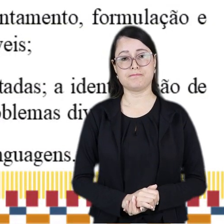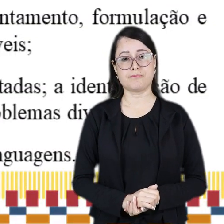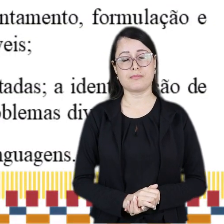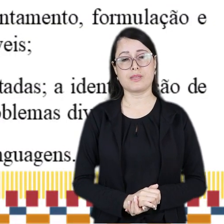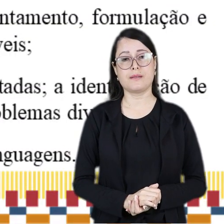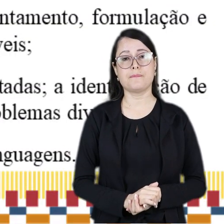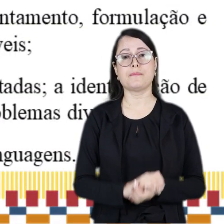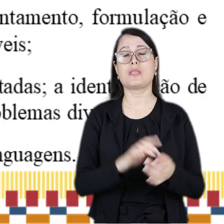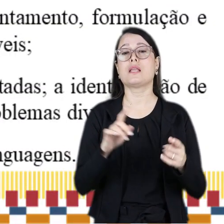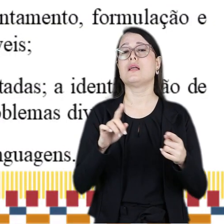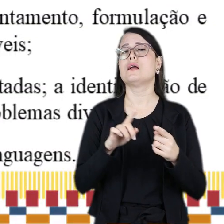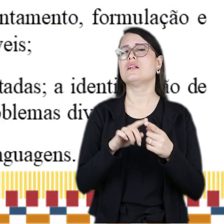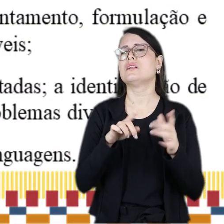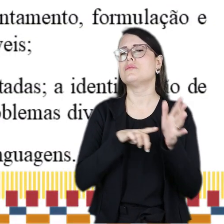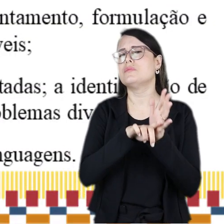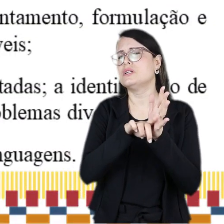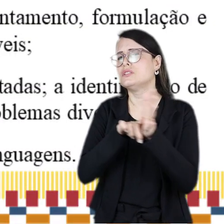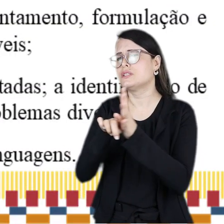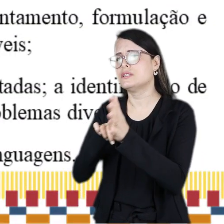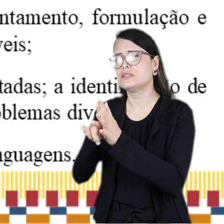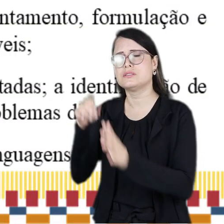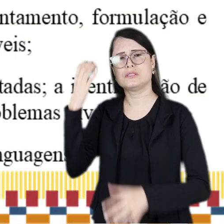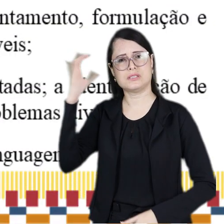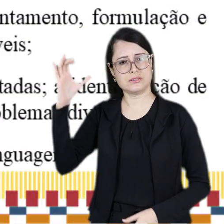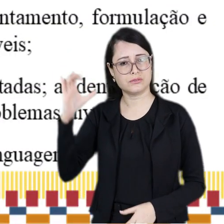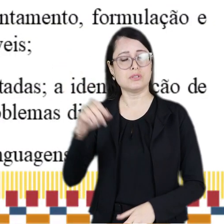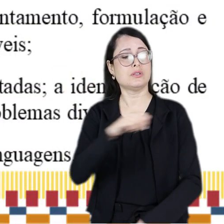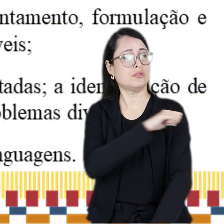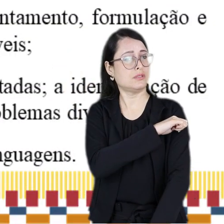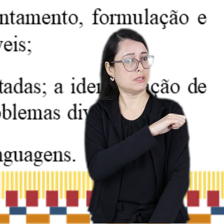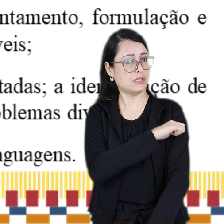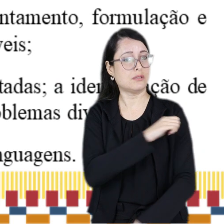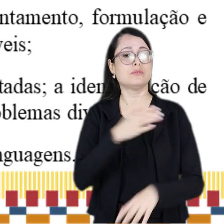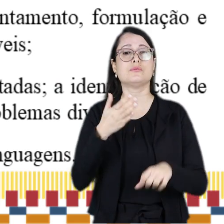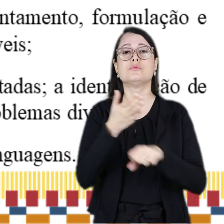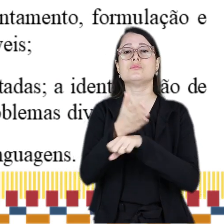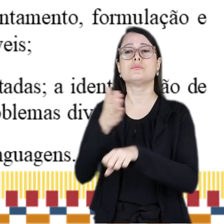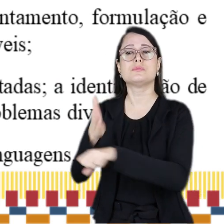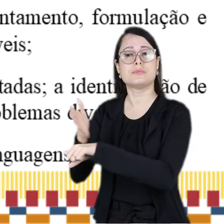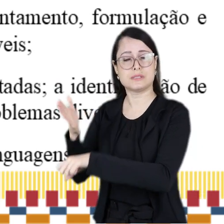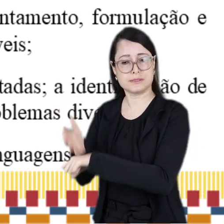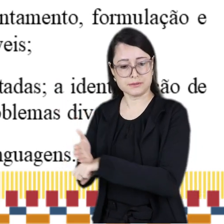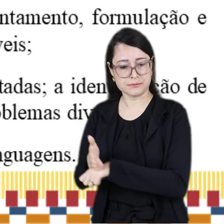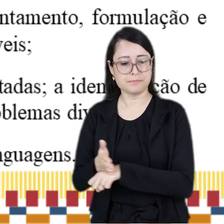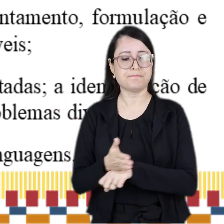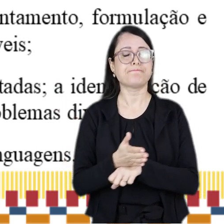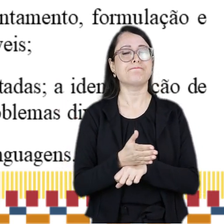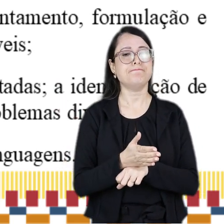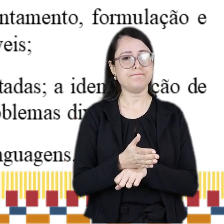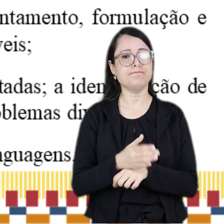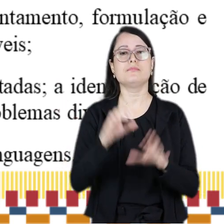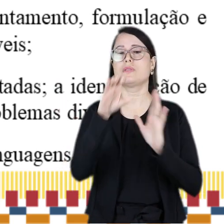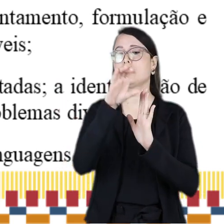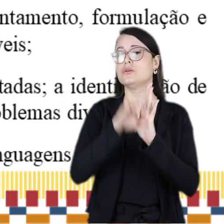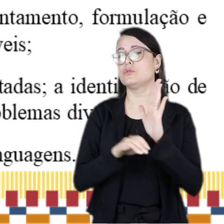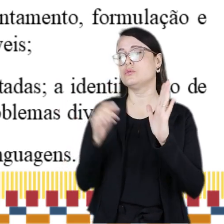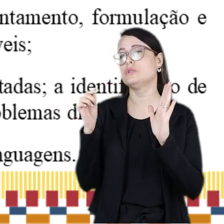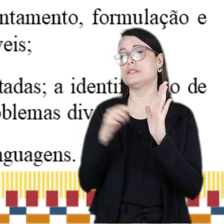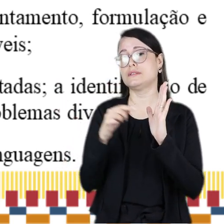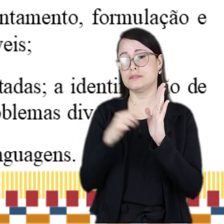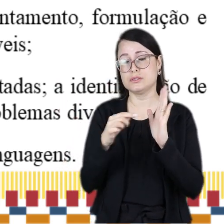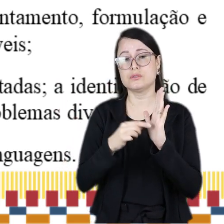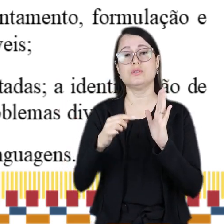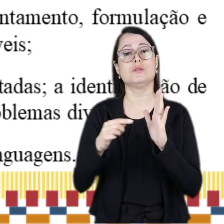científica, os estudantes, eles participam durante esse currículo, né? Durante o seu percurso